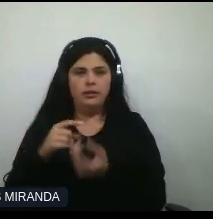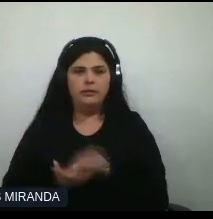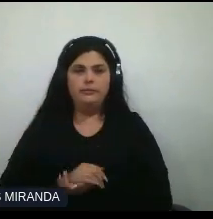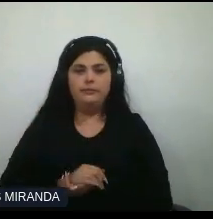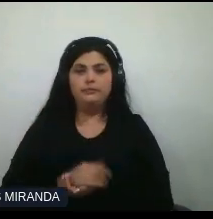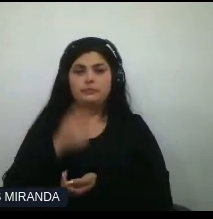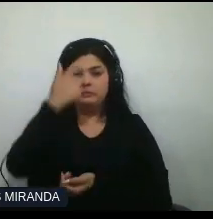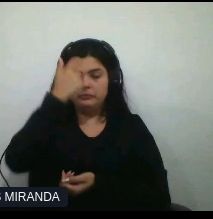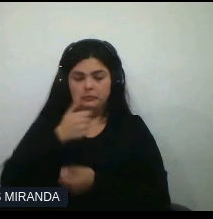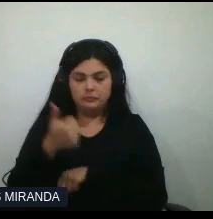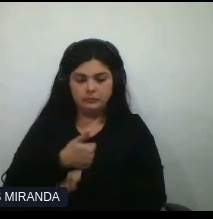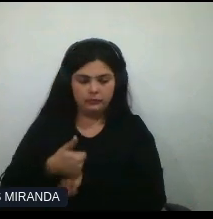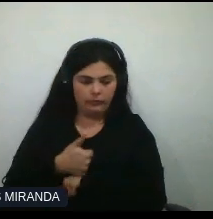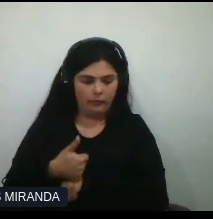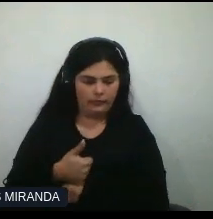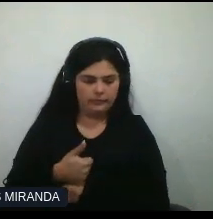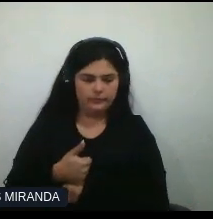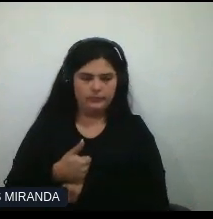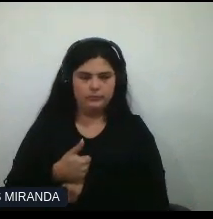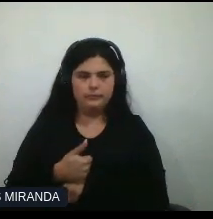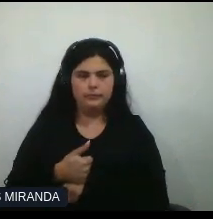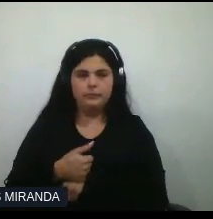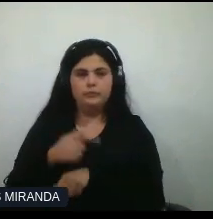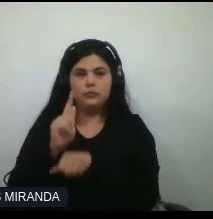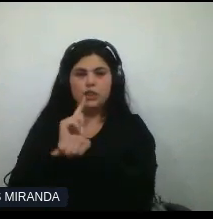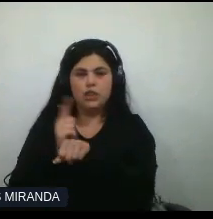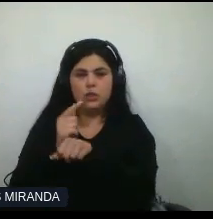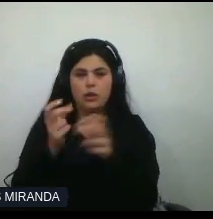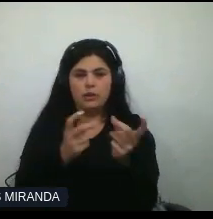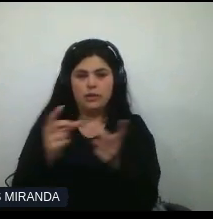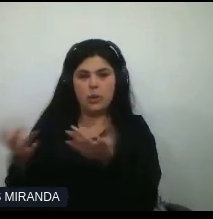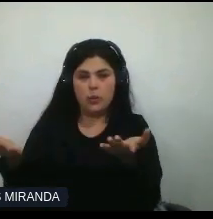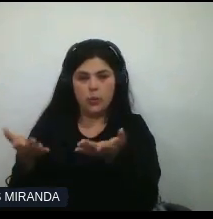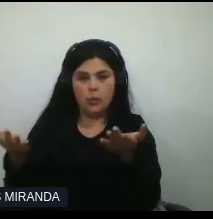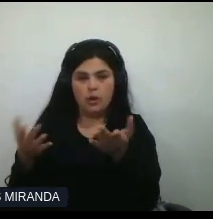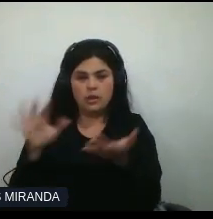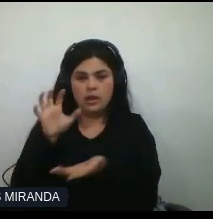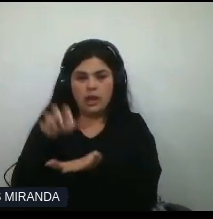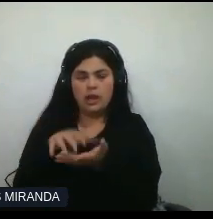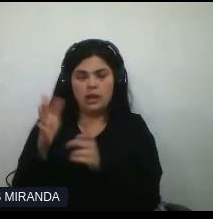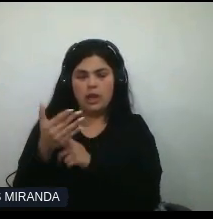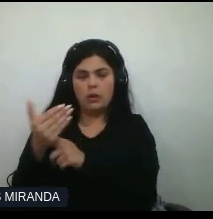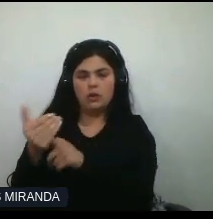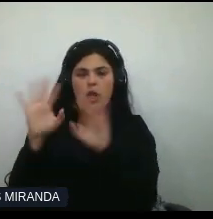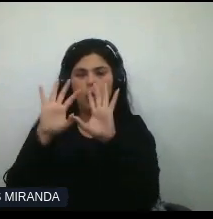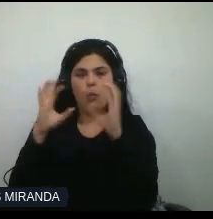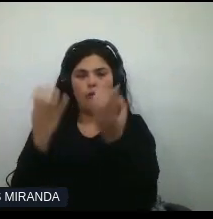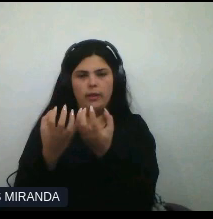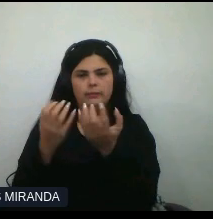enquanto profissionais, eu sou um gestor comercial hoje do setor de tecnologia de nuvem,